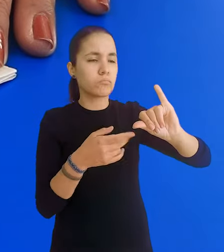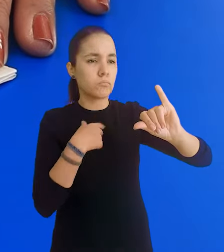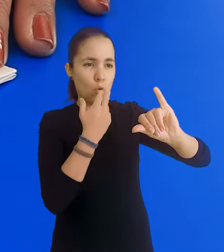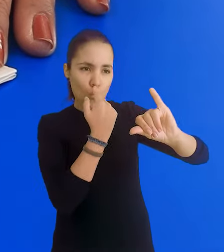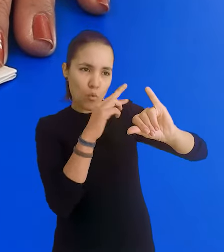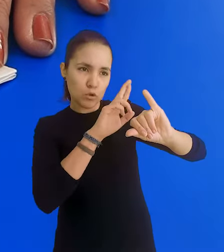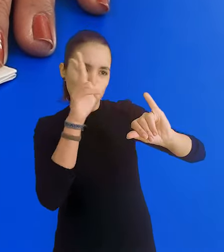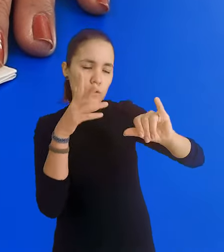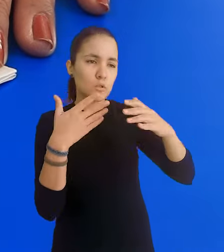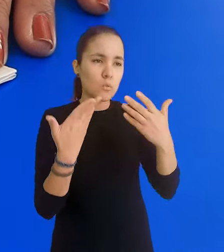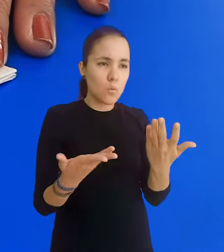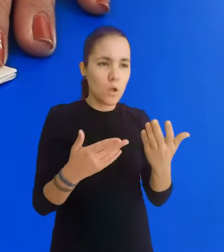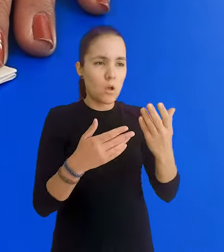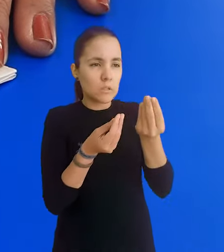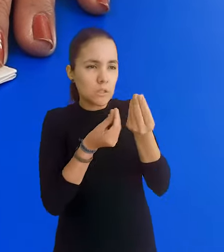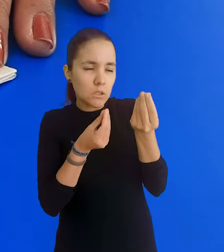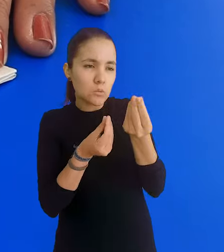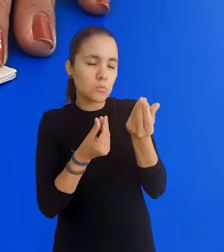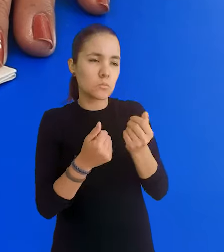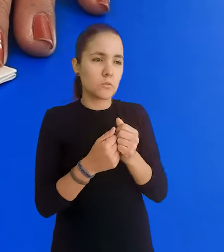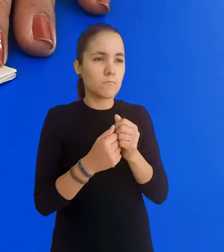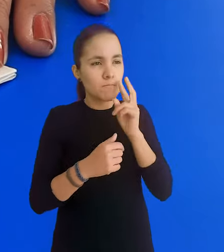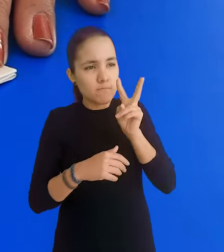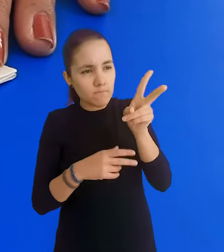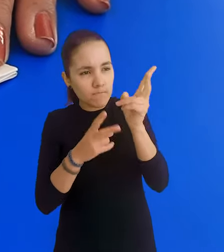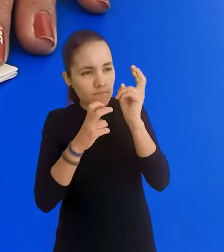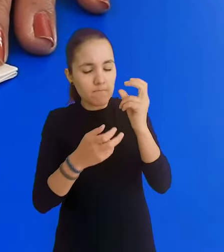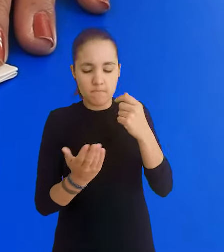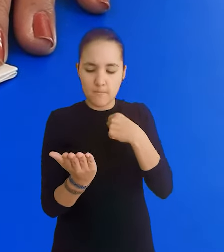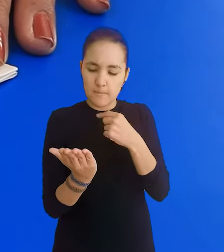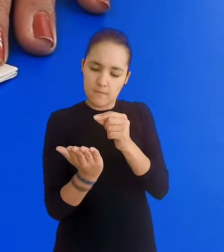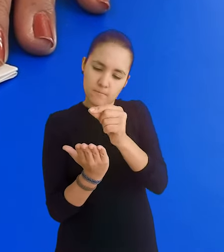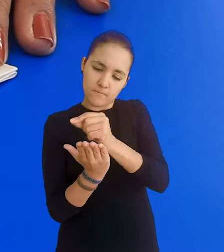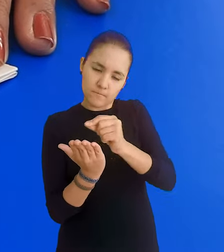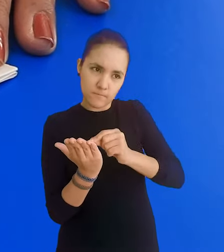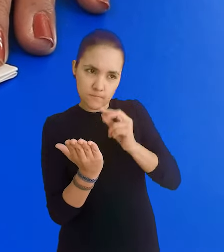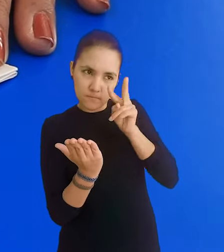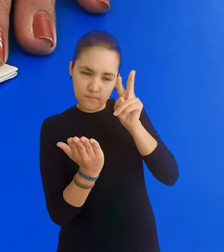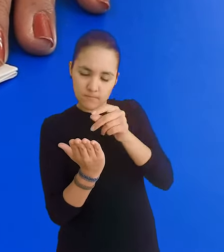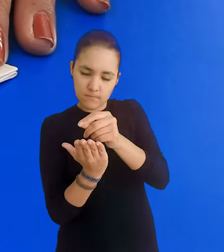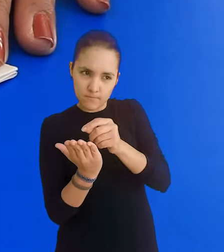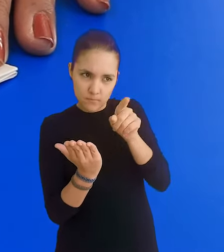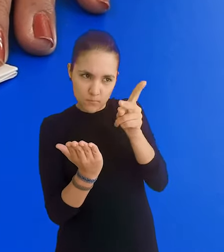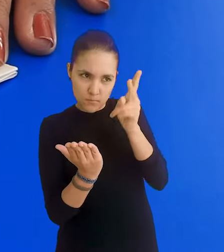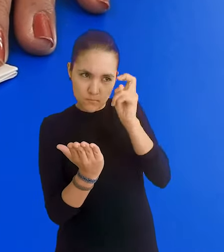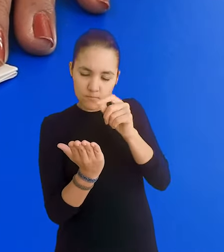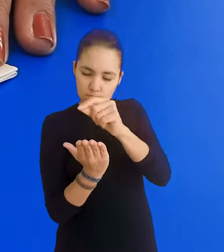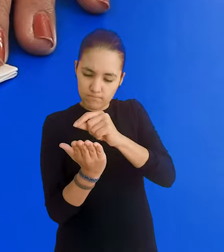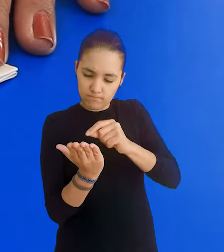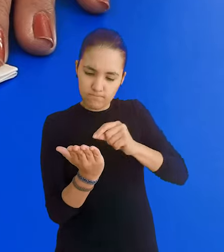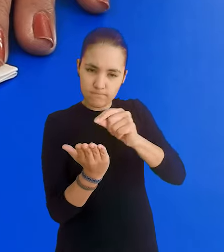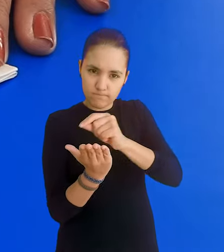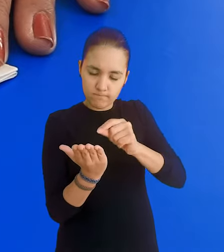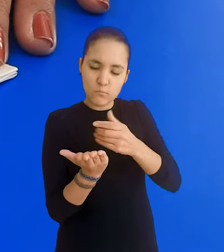de cores, texturas, e a partir daí montar, como uma espécie de natureza morta, um ponto para você observar